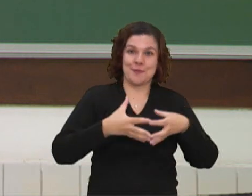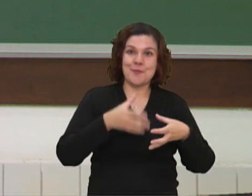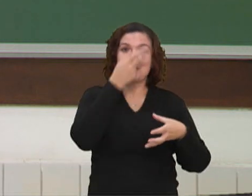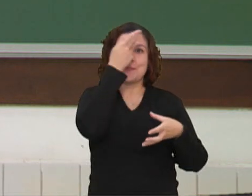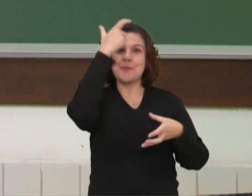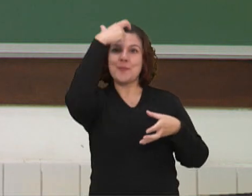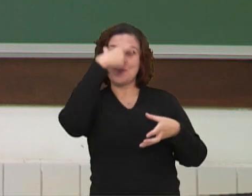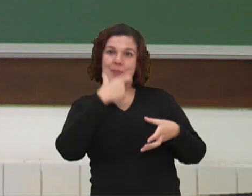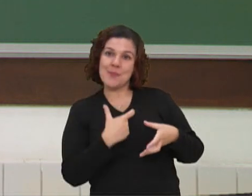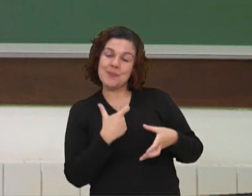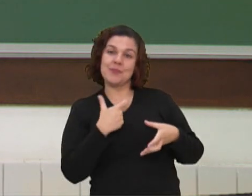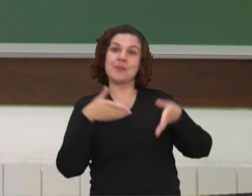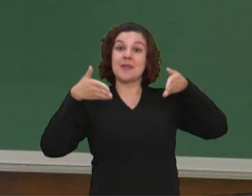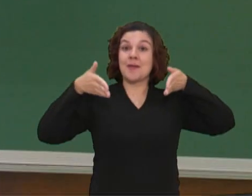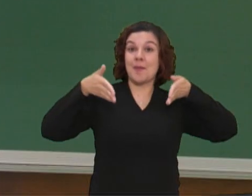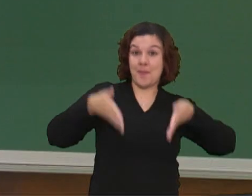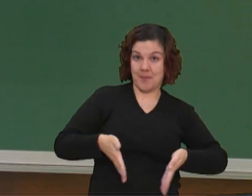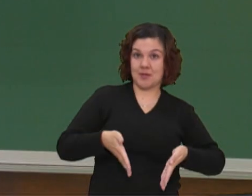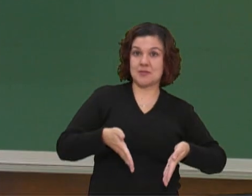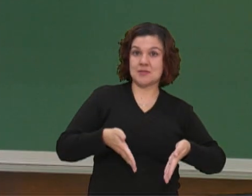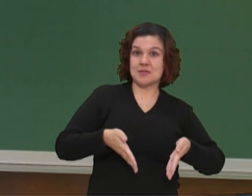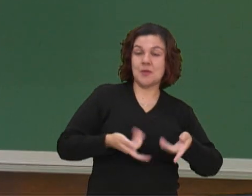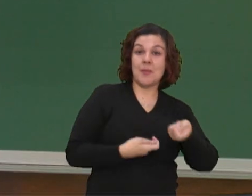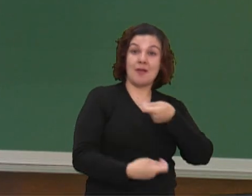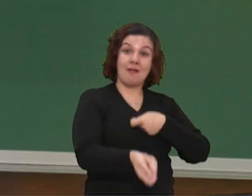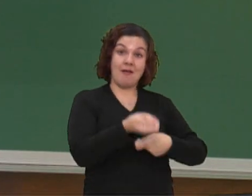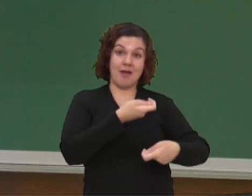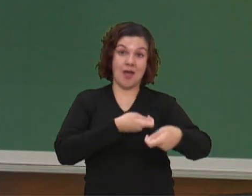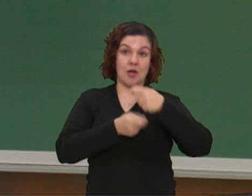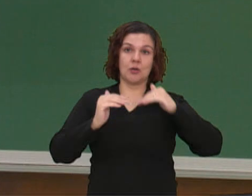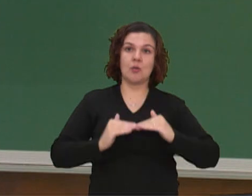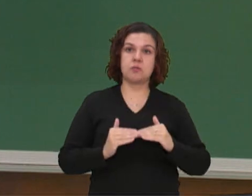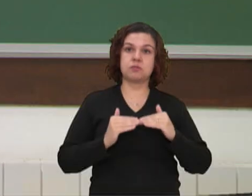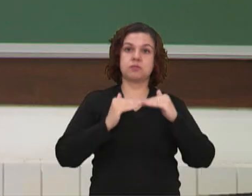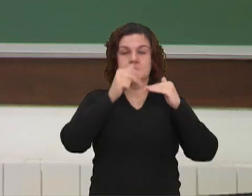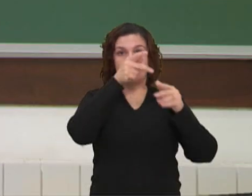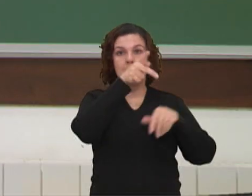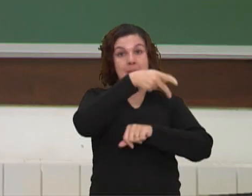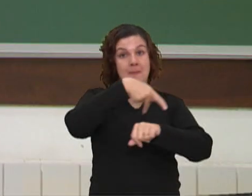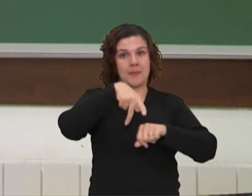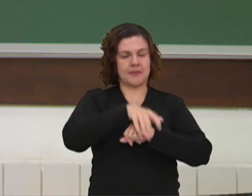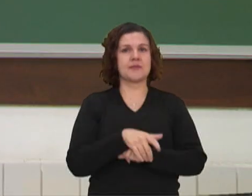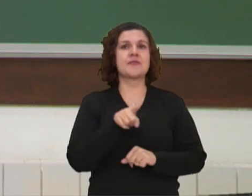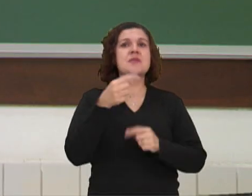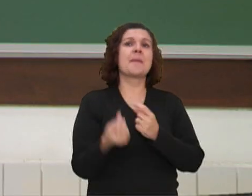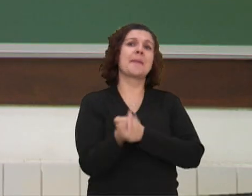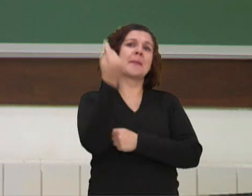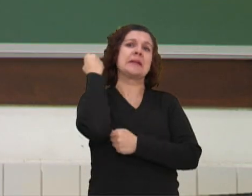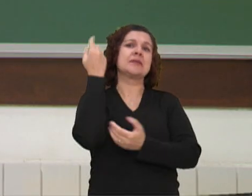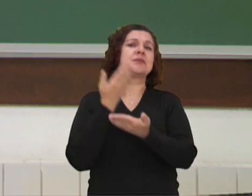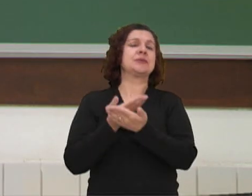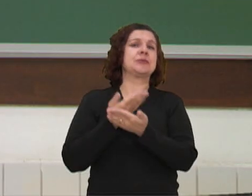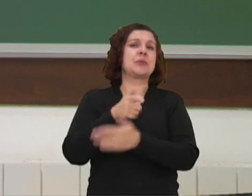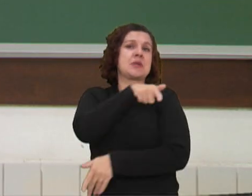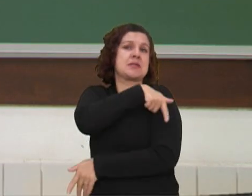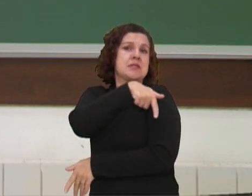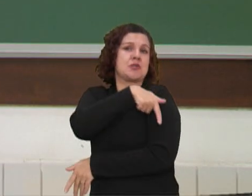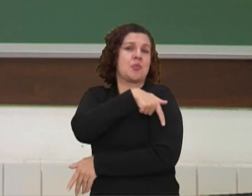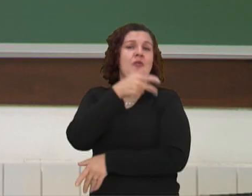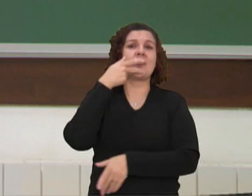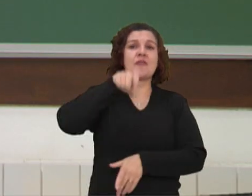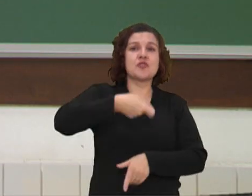que participam da vida econômica do país. Vocês viram lá no 7º ano, quando a gente falava de